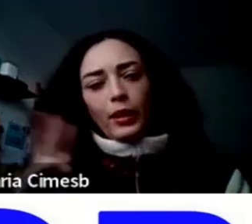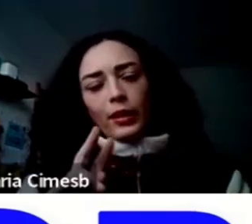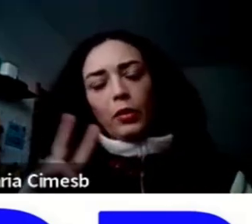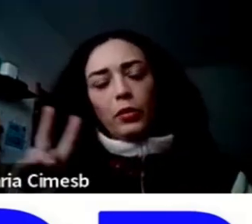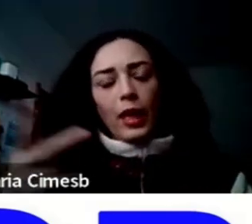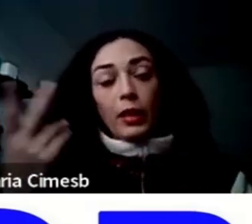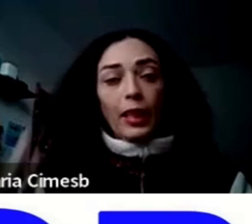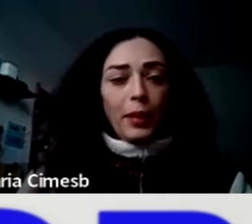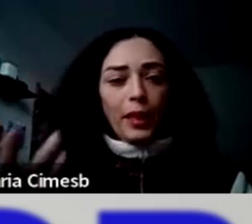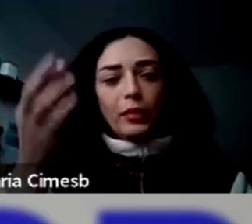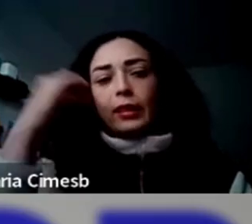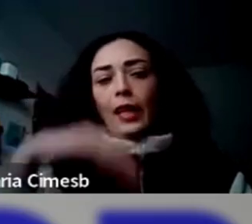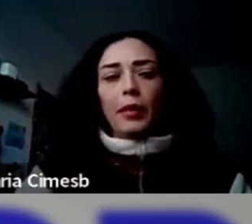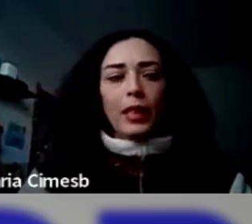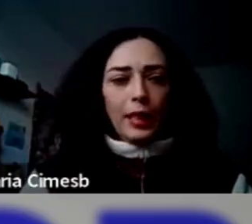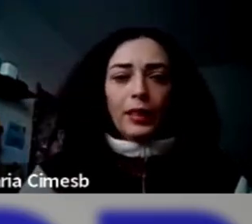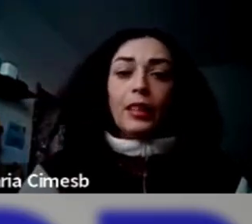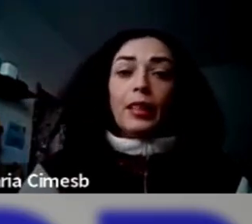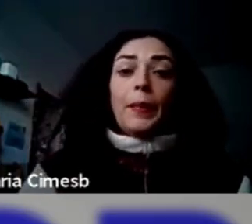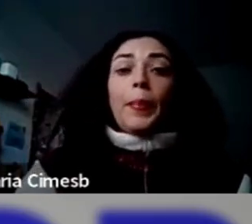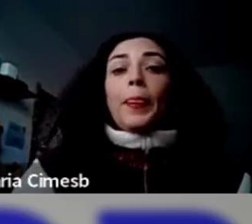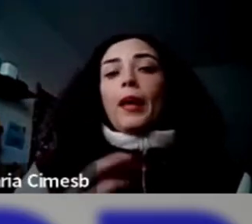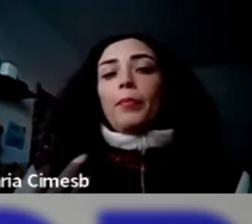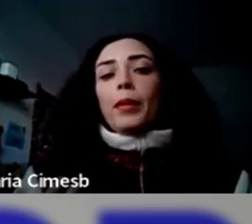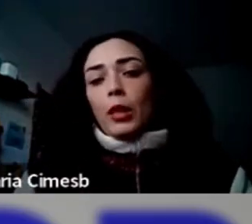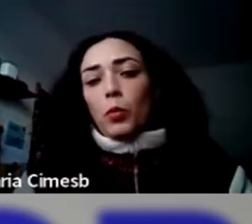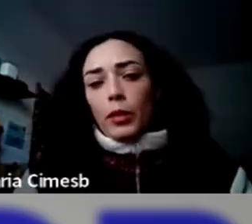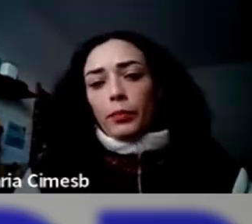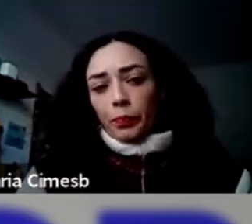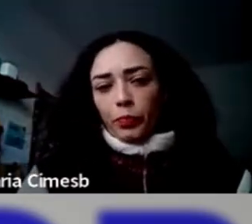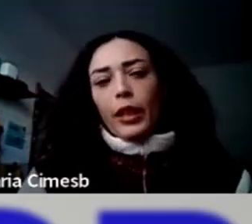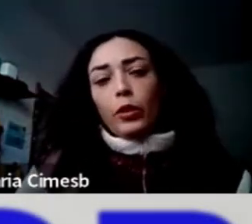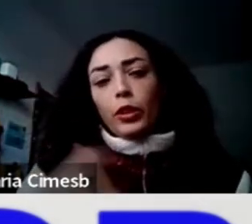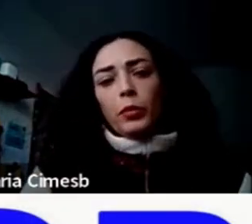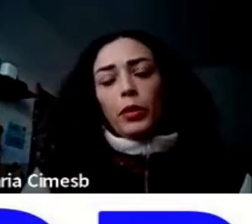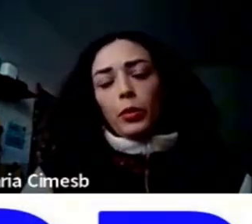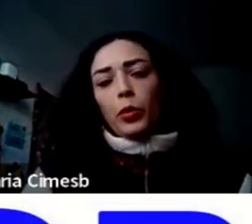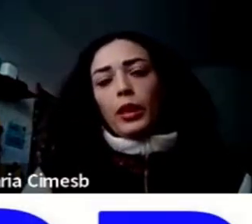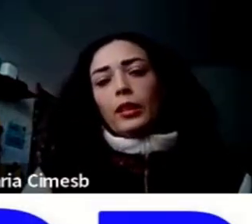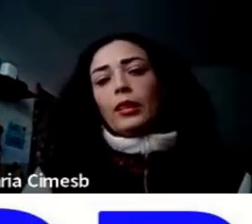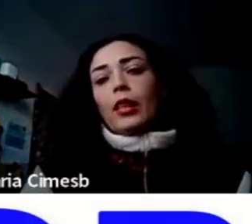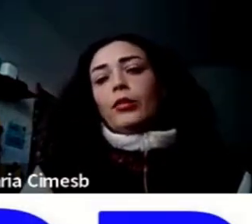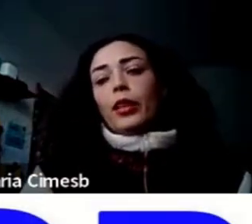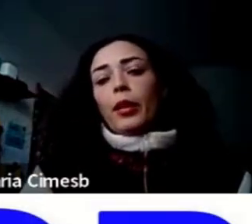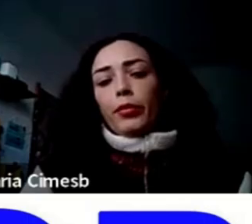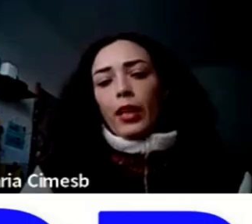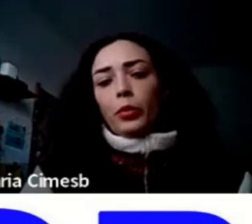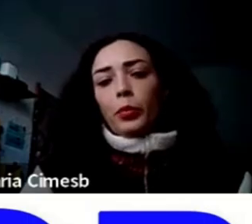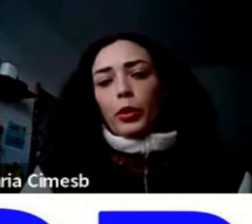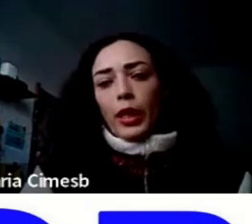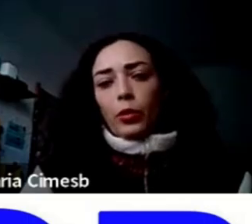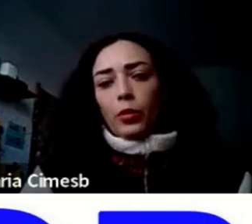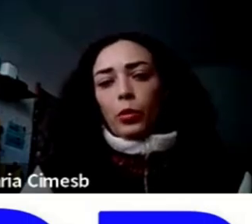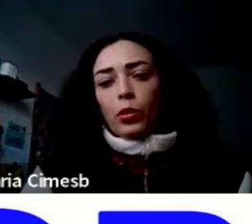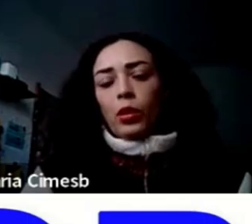para depois a segunda língua. E lembrando, quem sabe Libras é bilíngue, porque em 2002 foi